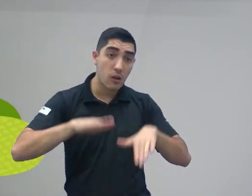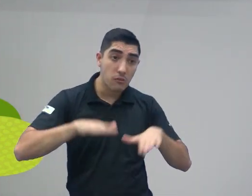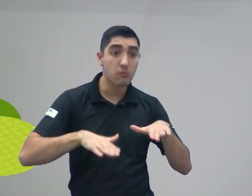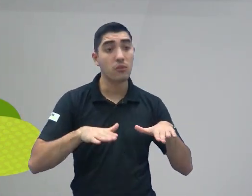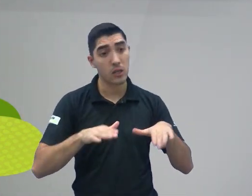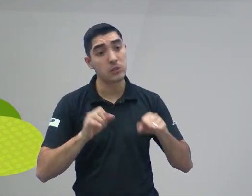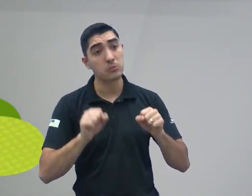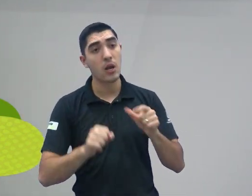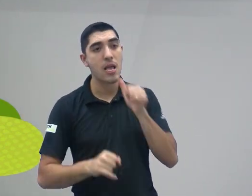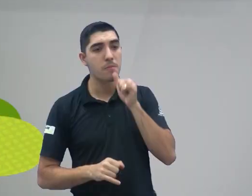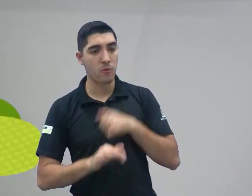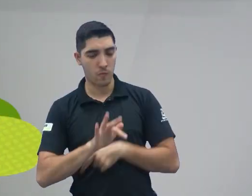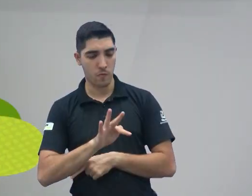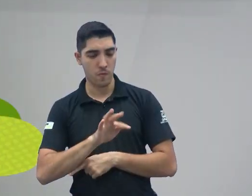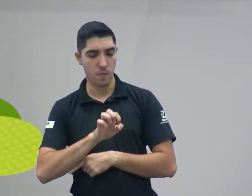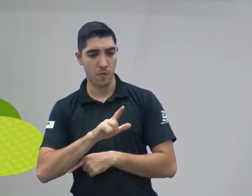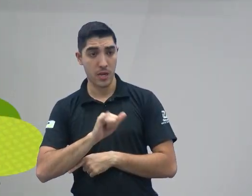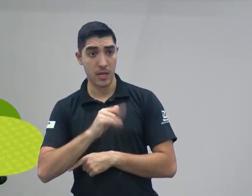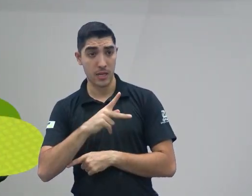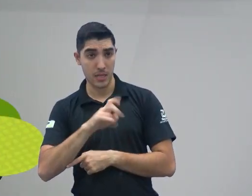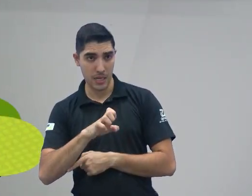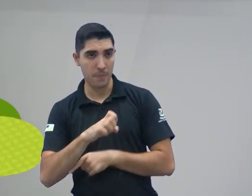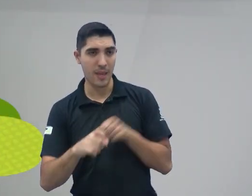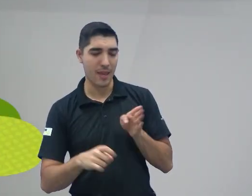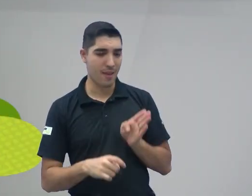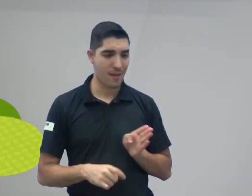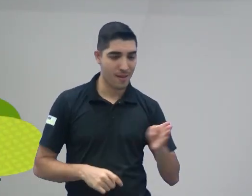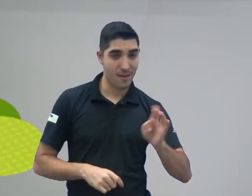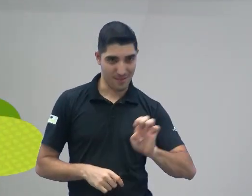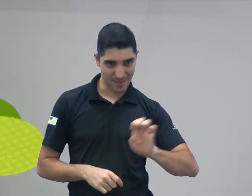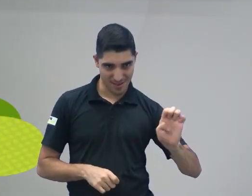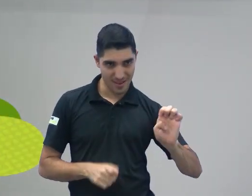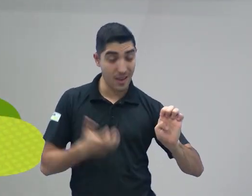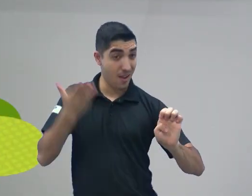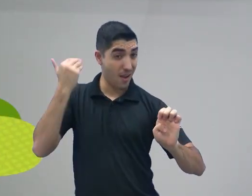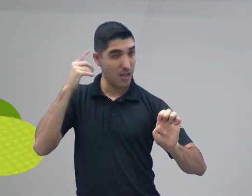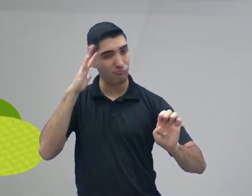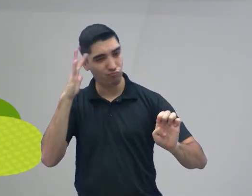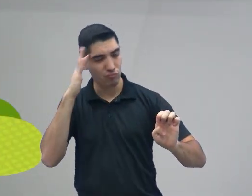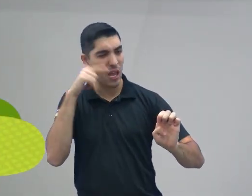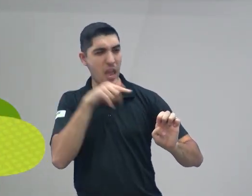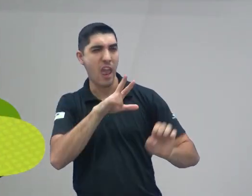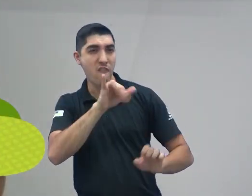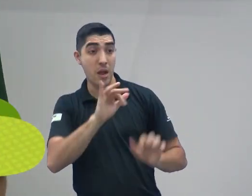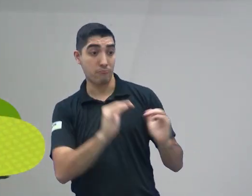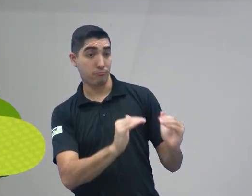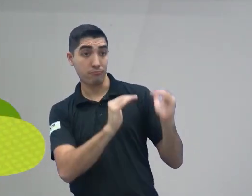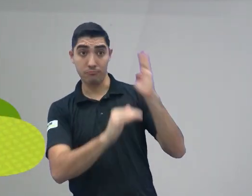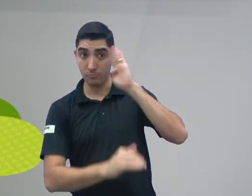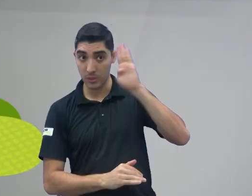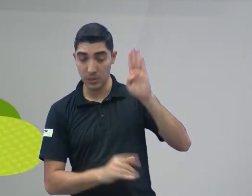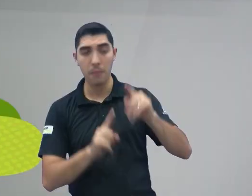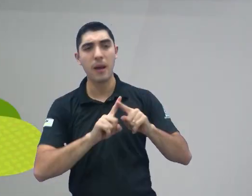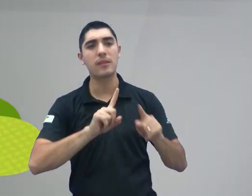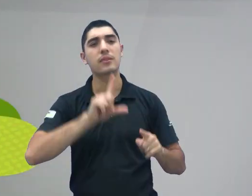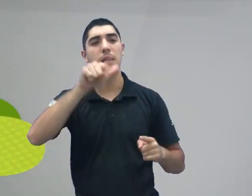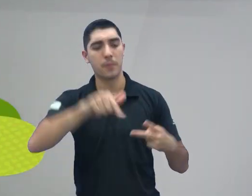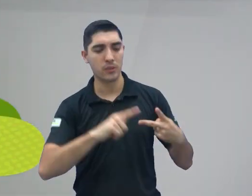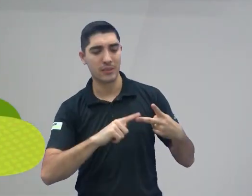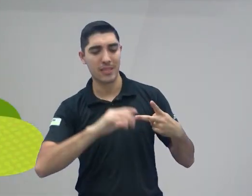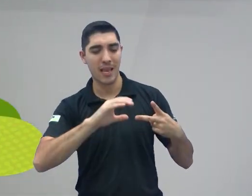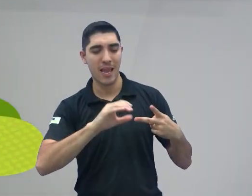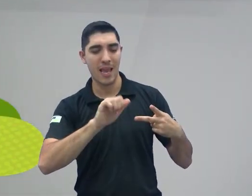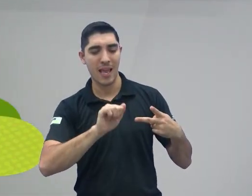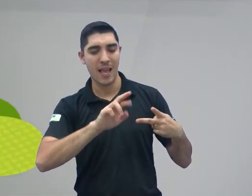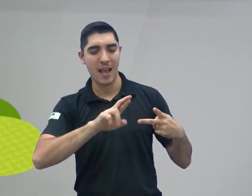esquerda, né? Porque antes, na pré-temporada, era tratado como provável titular, mas a partida do Carlos Henrique lá em Lins não foi